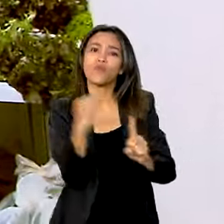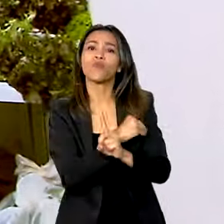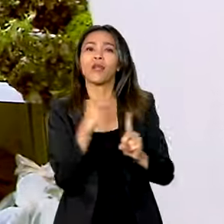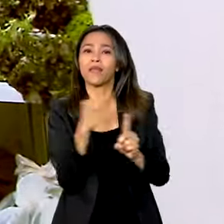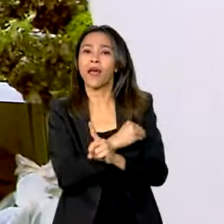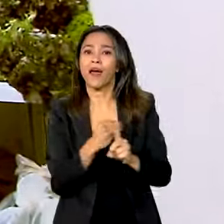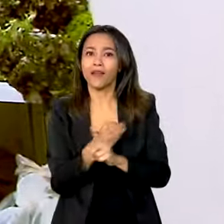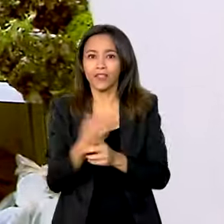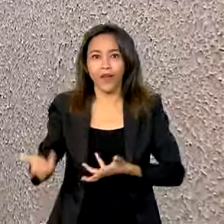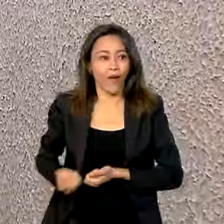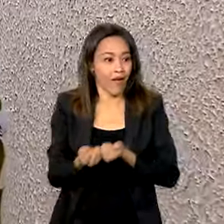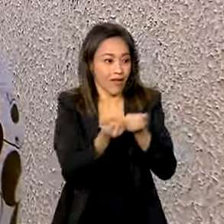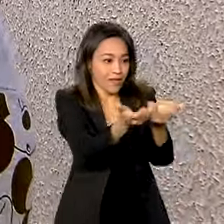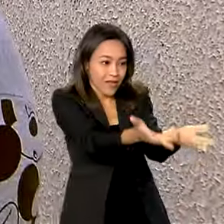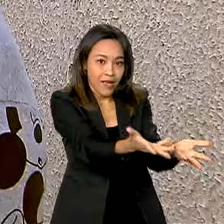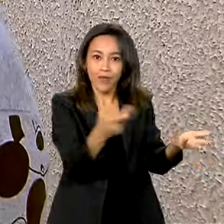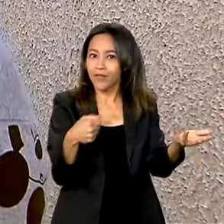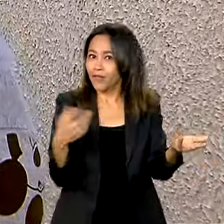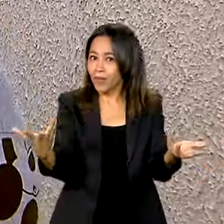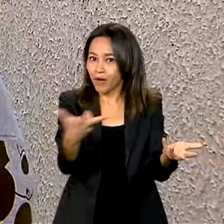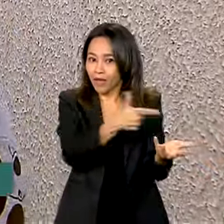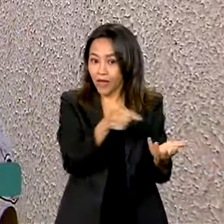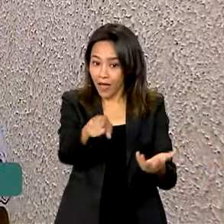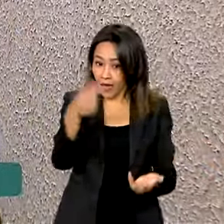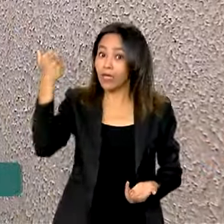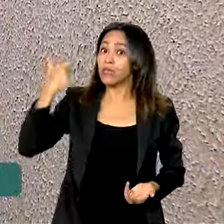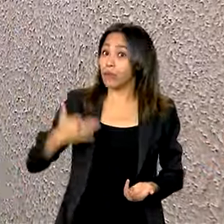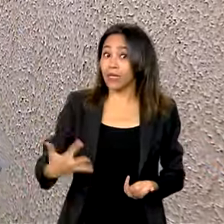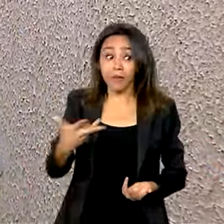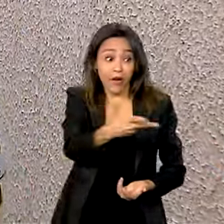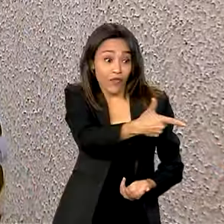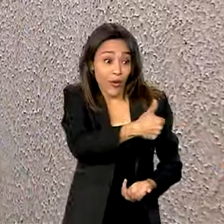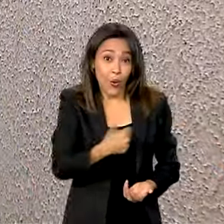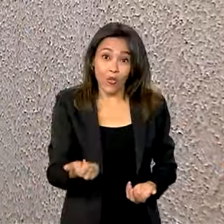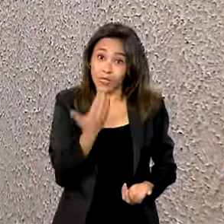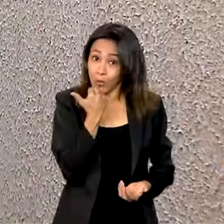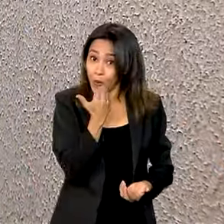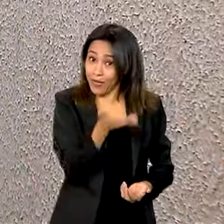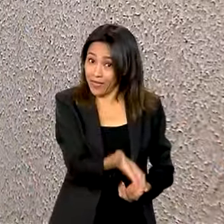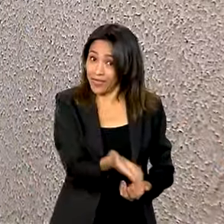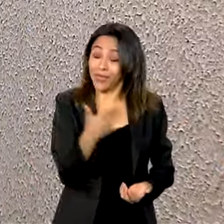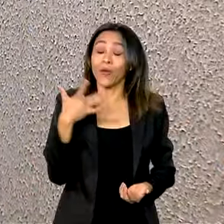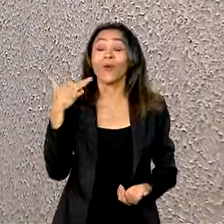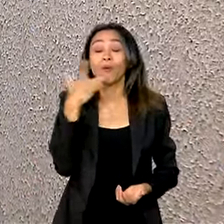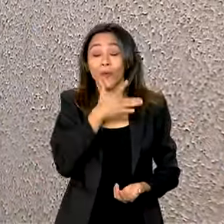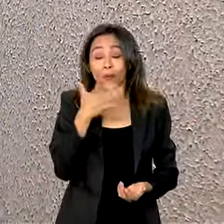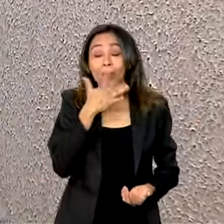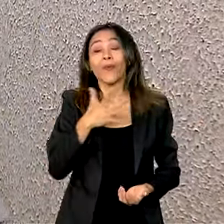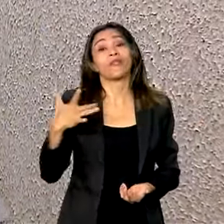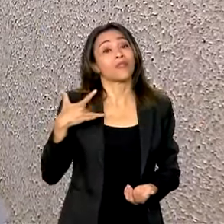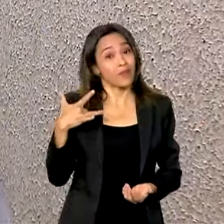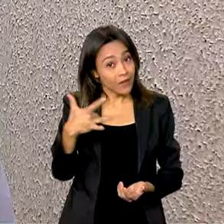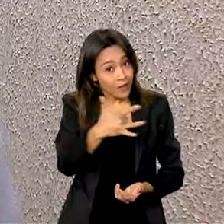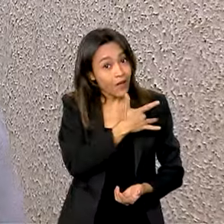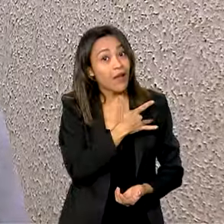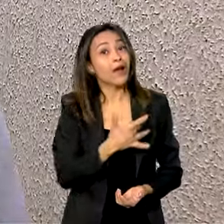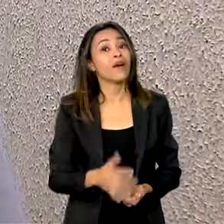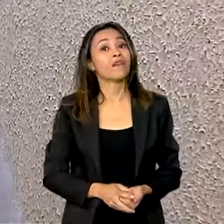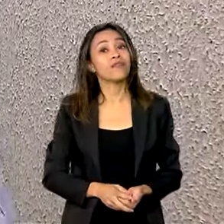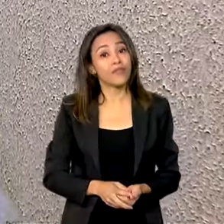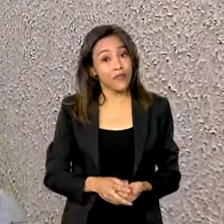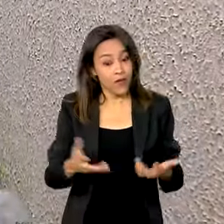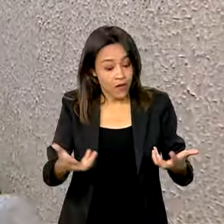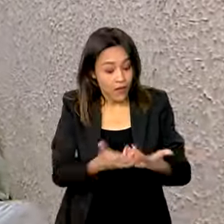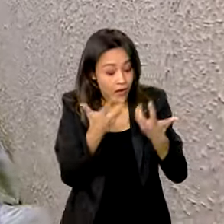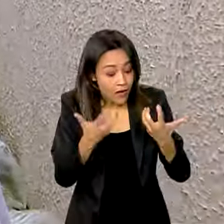muda. Muda muito. Essa comida aqui é maravilhosa, eu gosto muito porque é saudável, né? É,